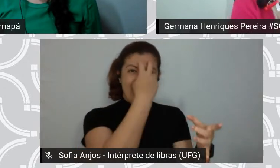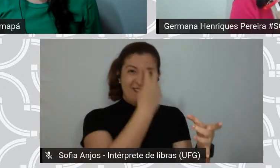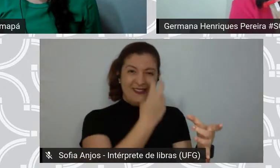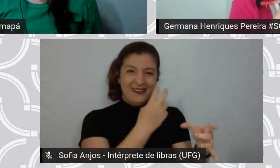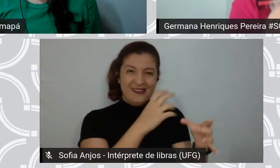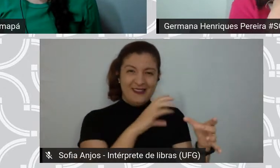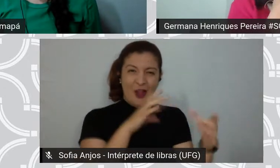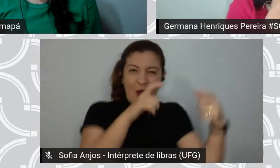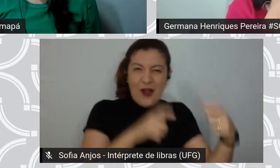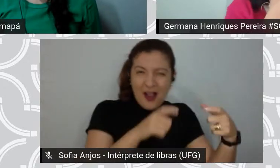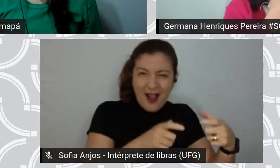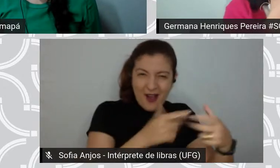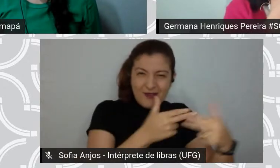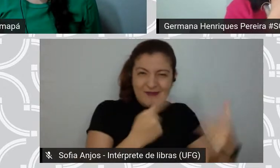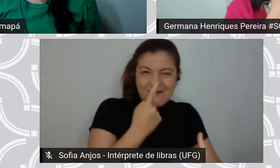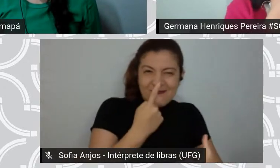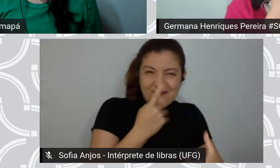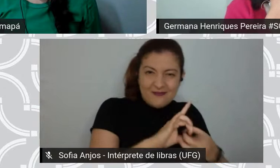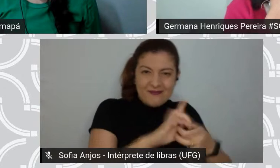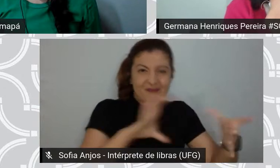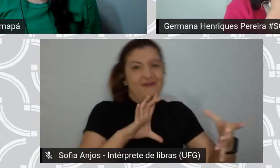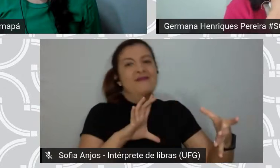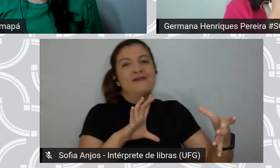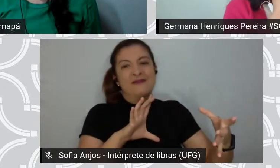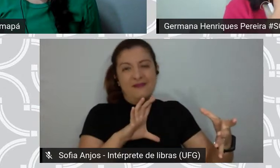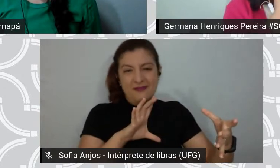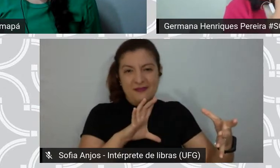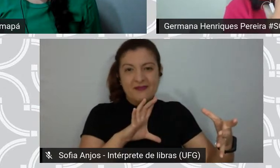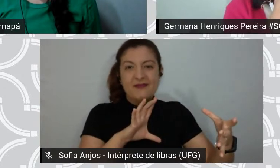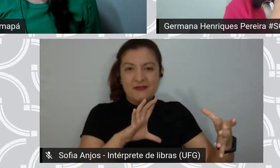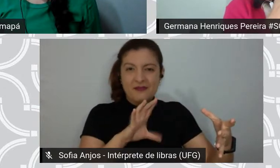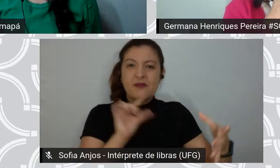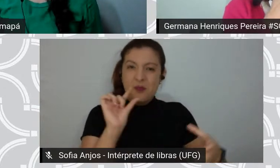interessante sobre